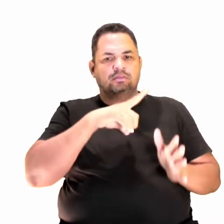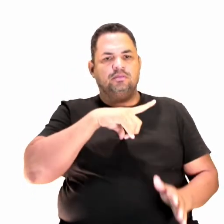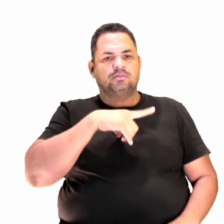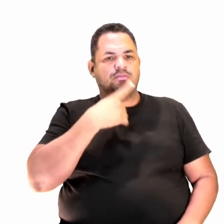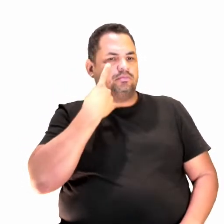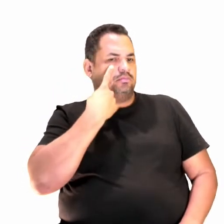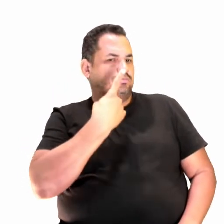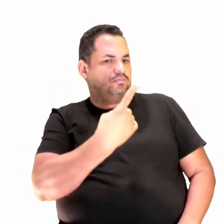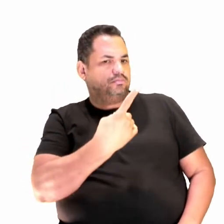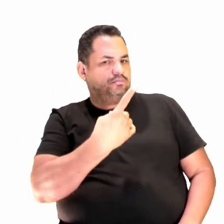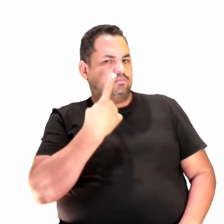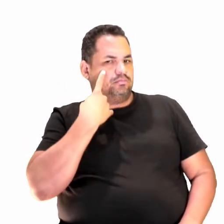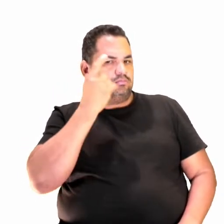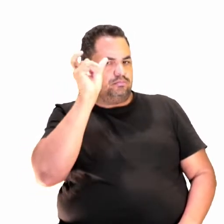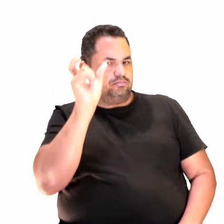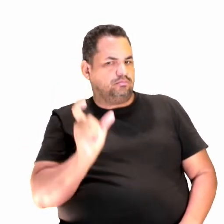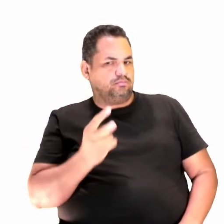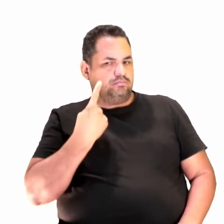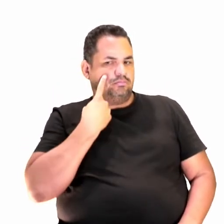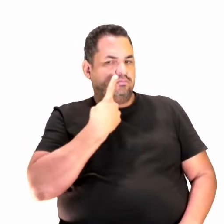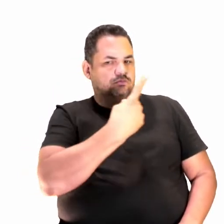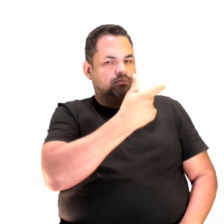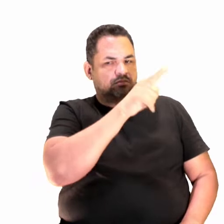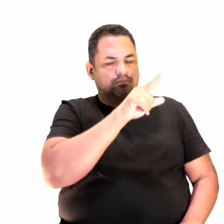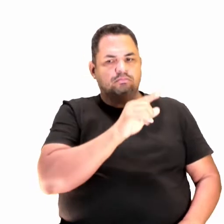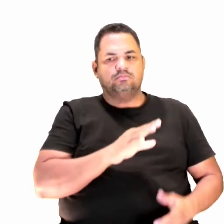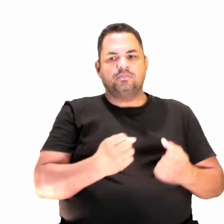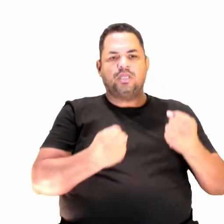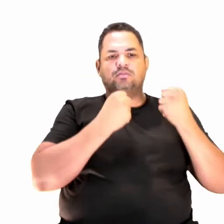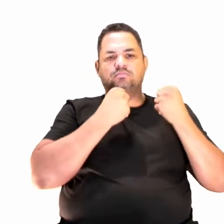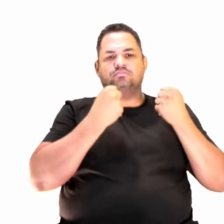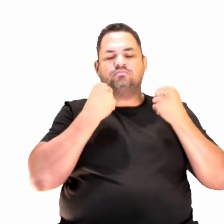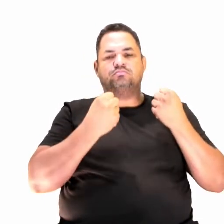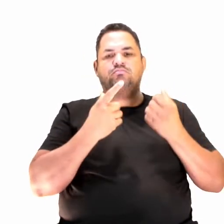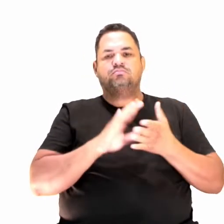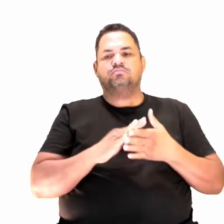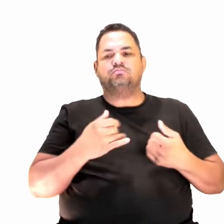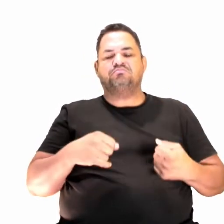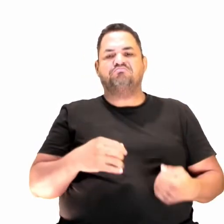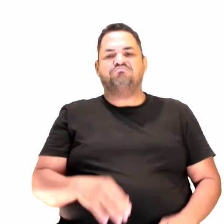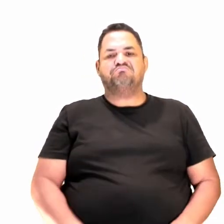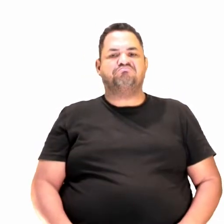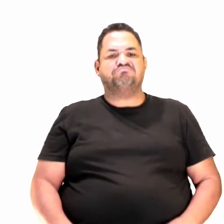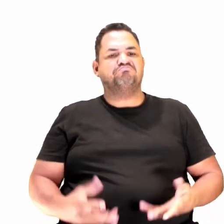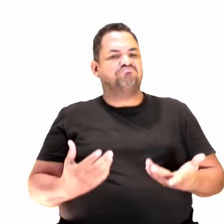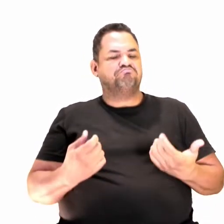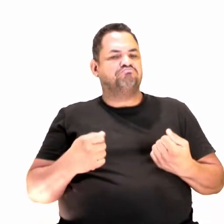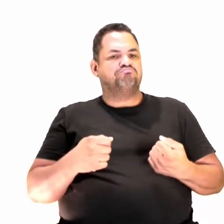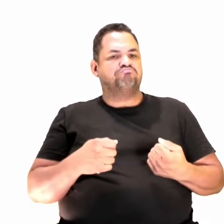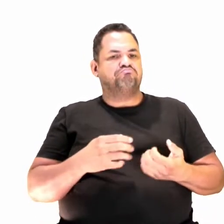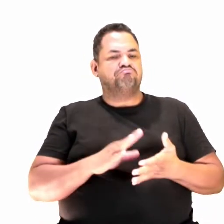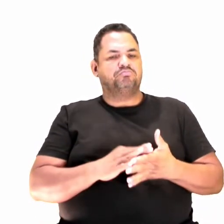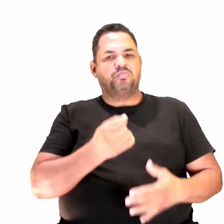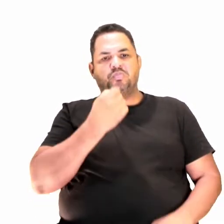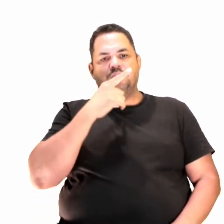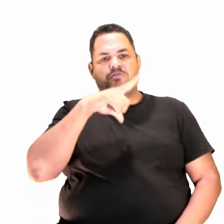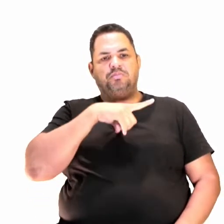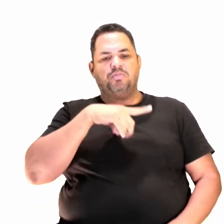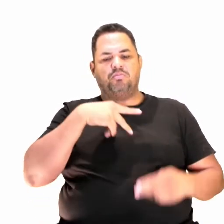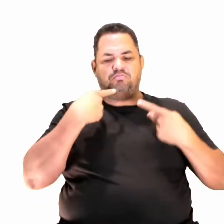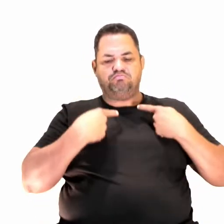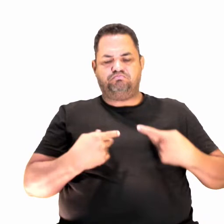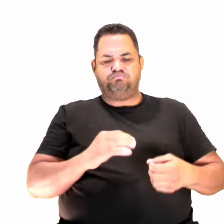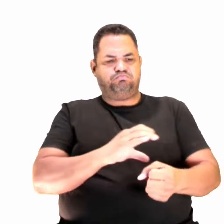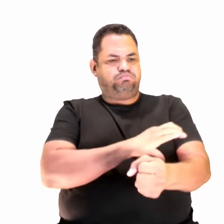aqui, olhando para esse cara, então ele fala assim, ele deve tomar suplemento. Por quê? Porque ele tem um corpo